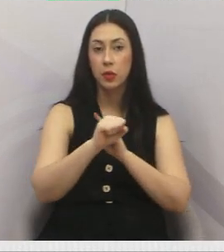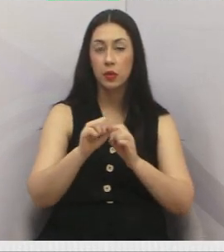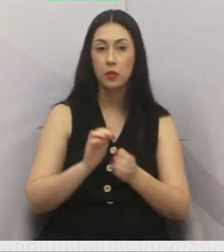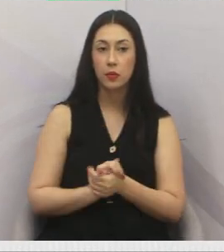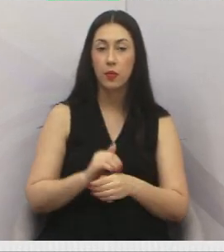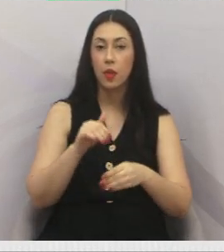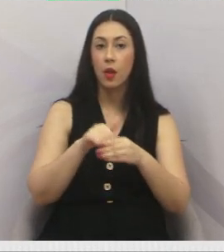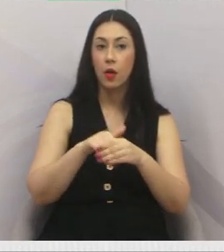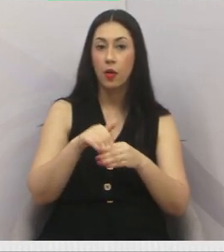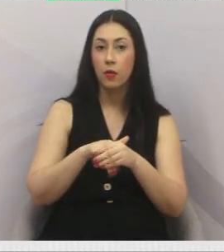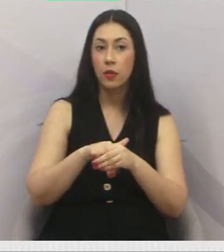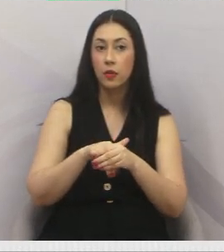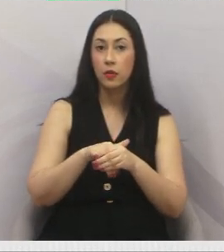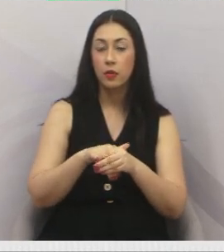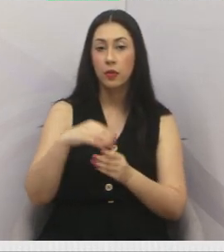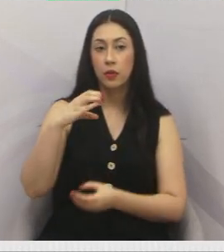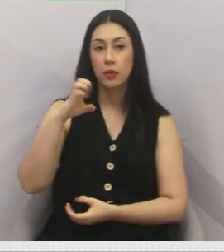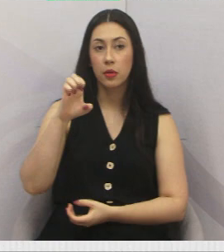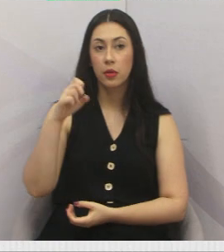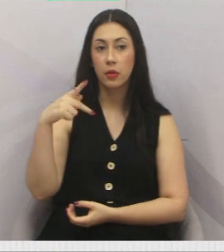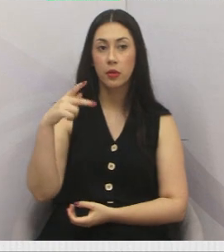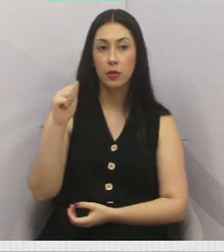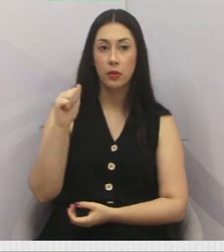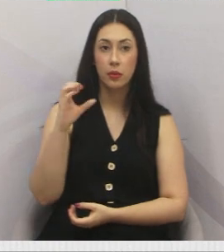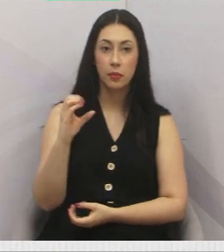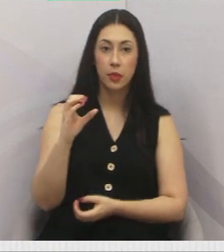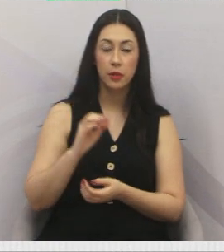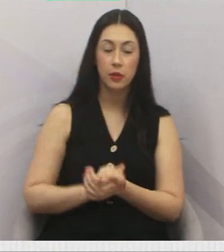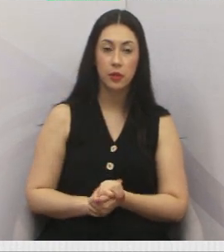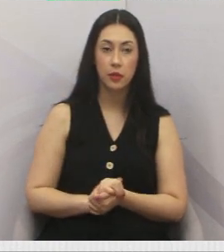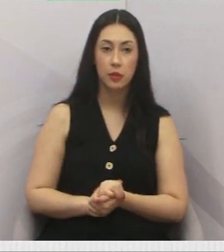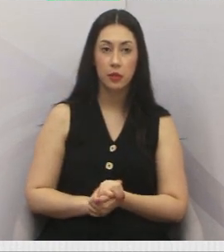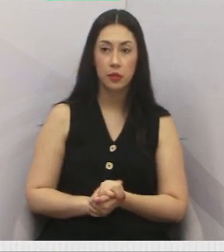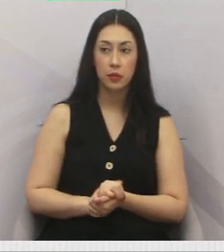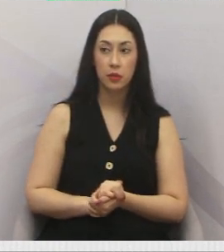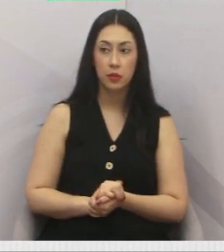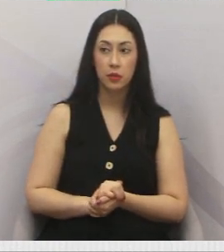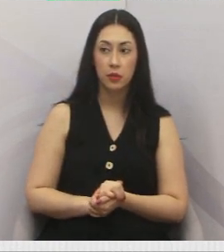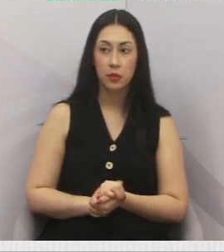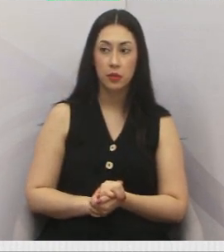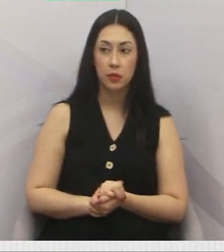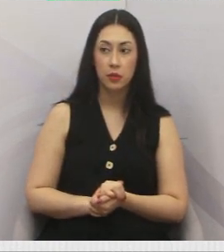Civil, um voto para a CEPAC. Próximo voto.